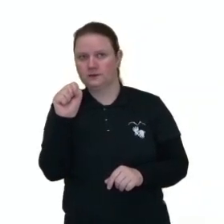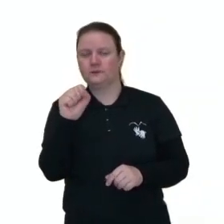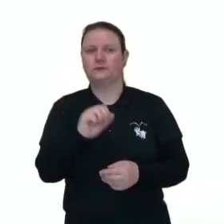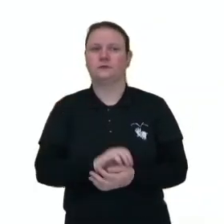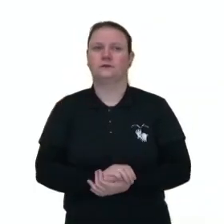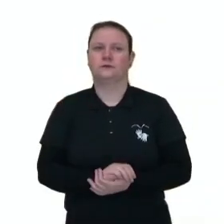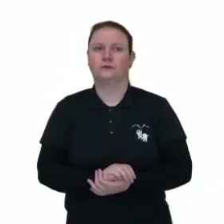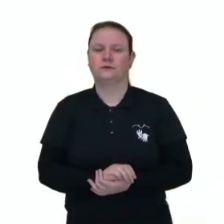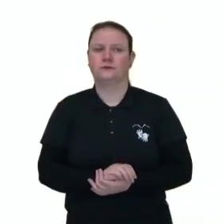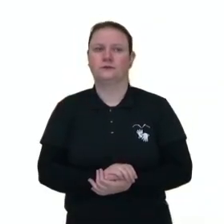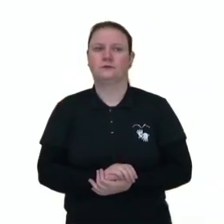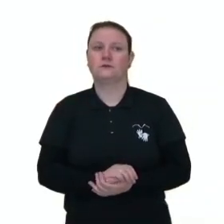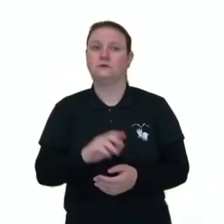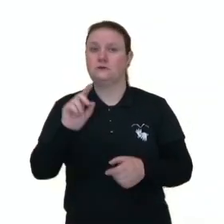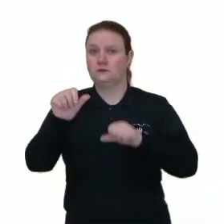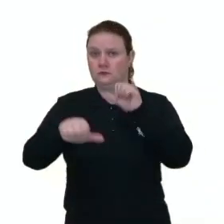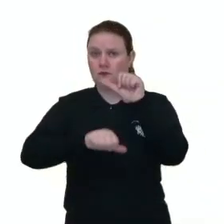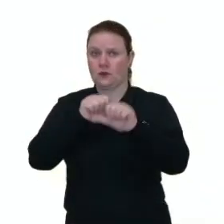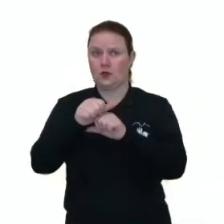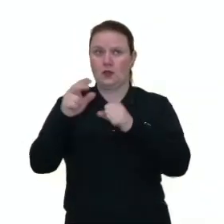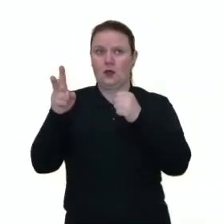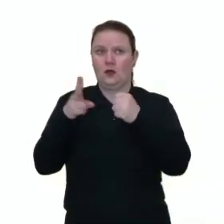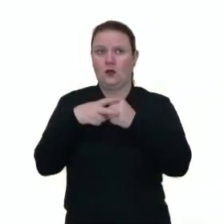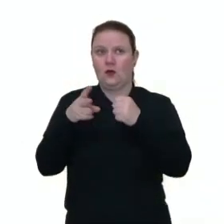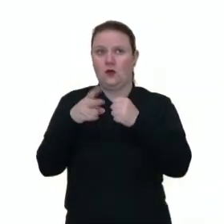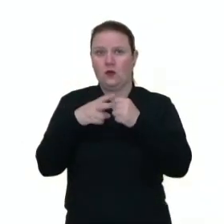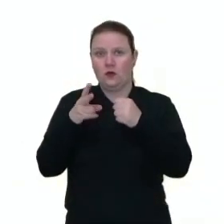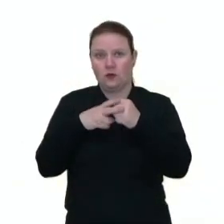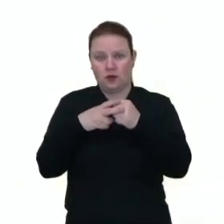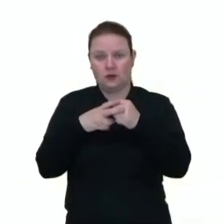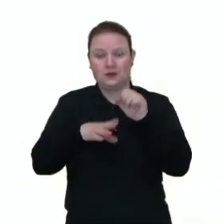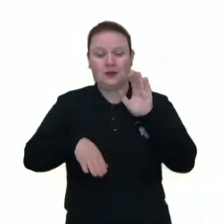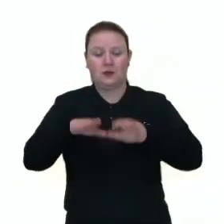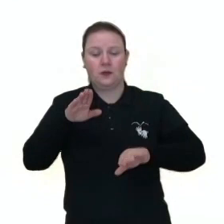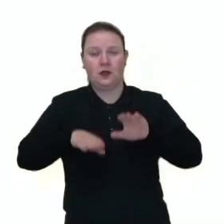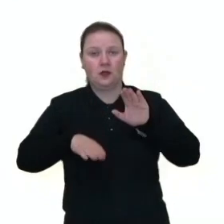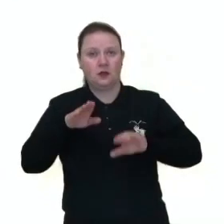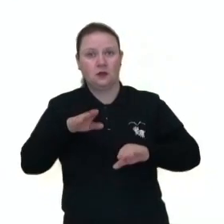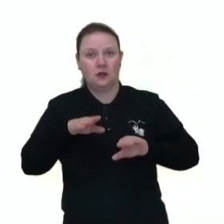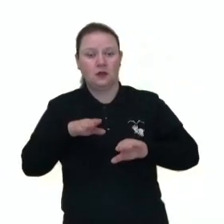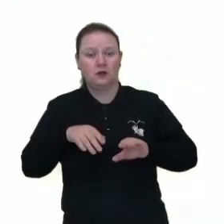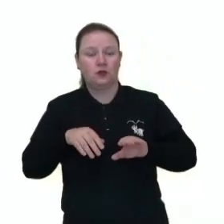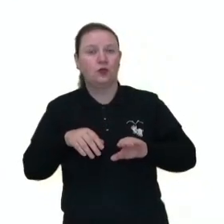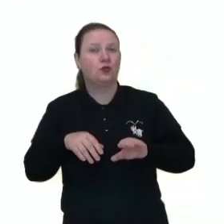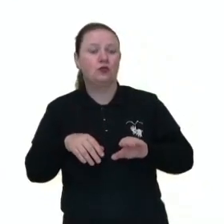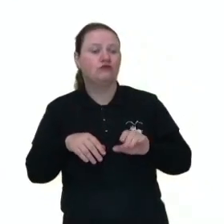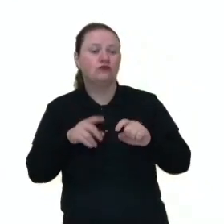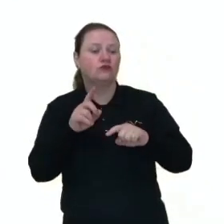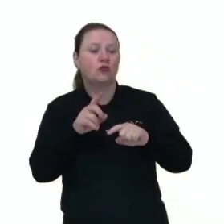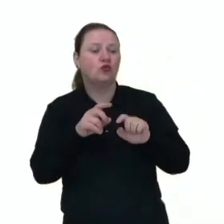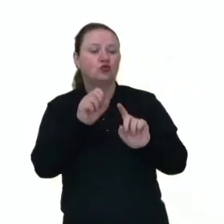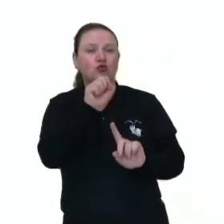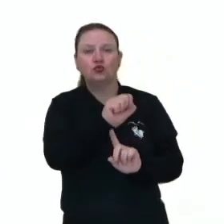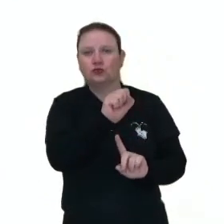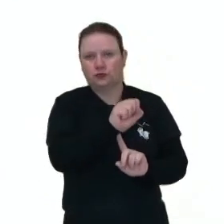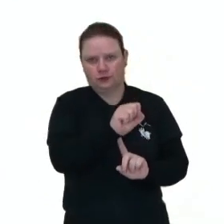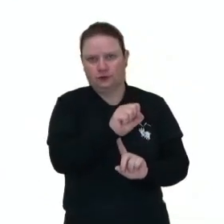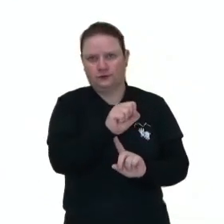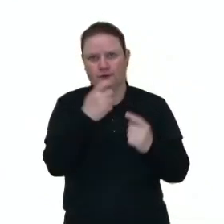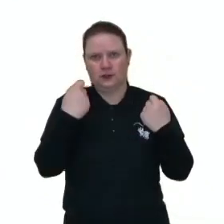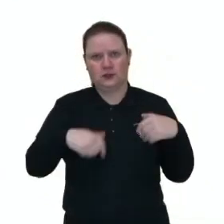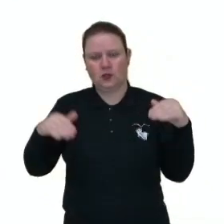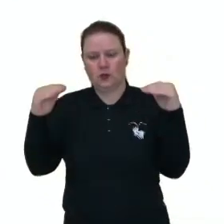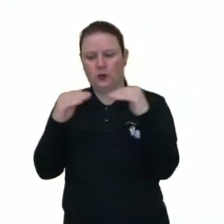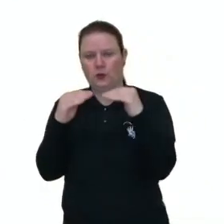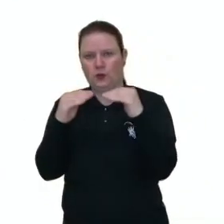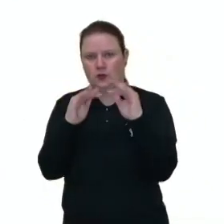eu tenho que mudar o verbo de acordo com o sujeito, né? Então, verbo e sujeito, eles concordam entre si.